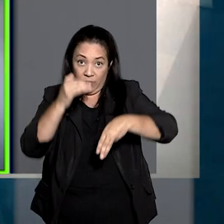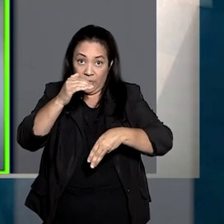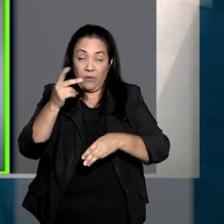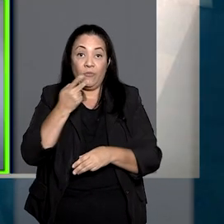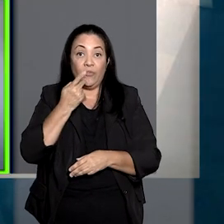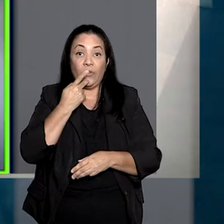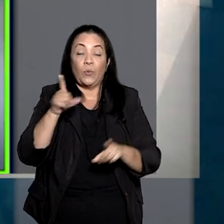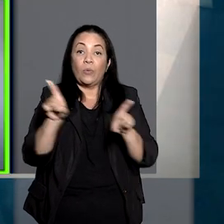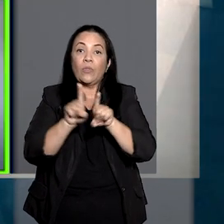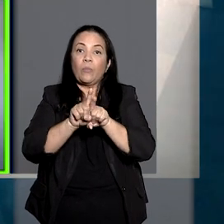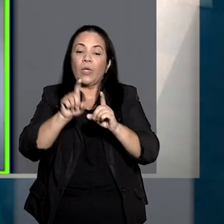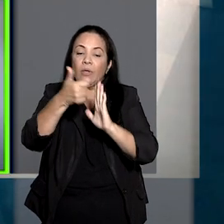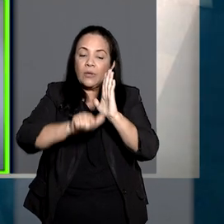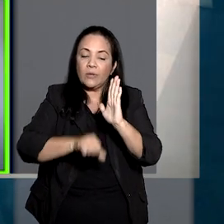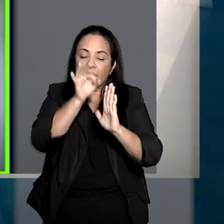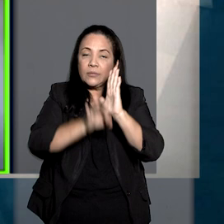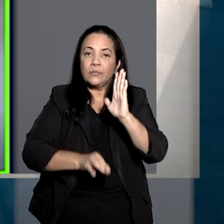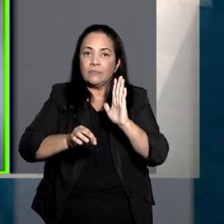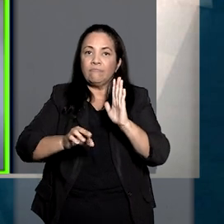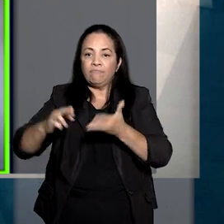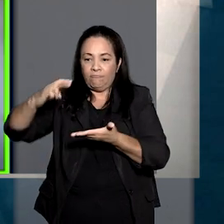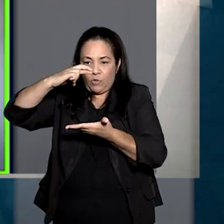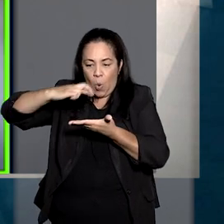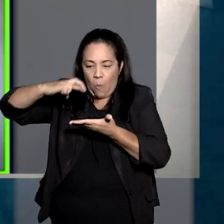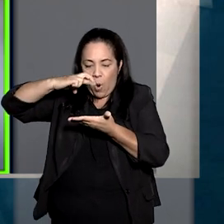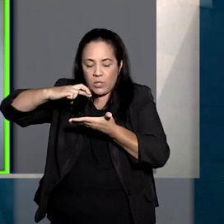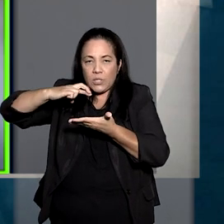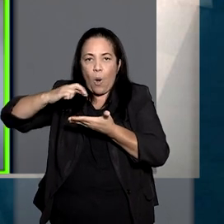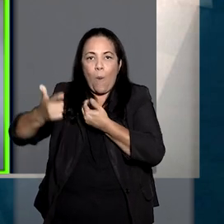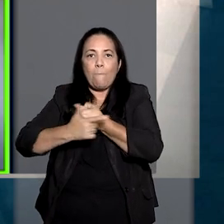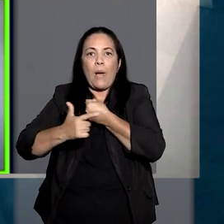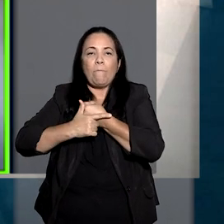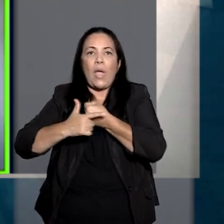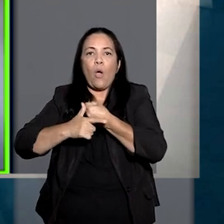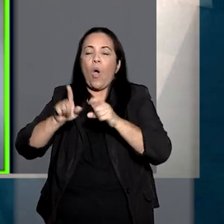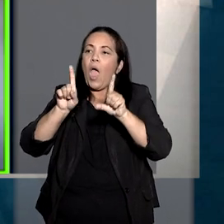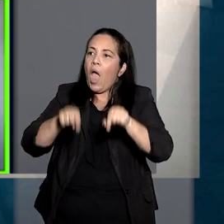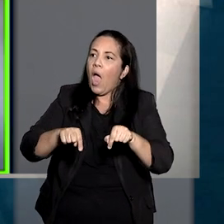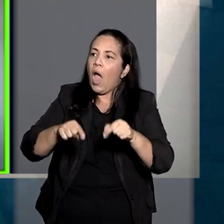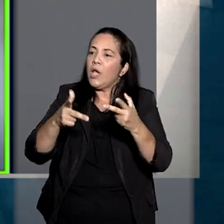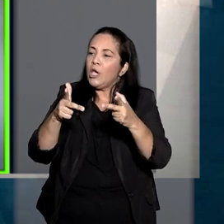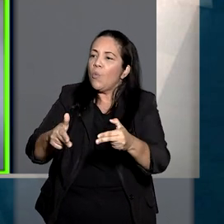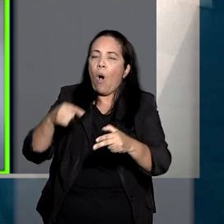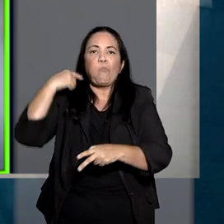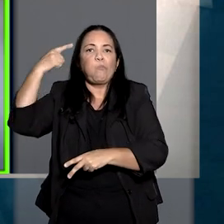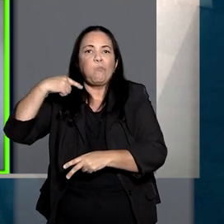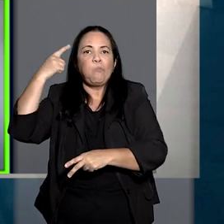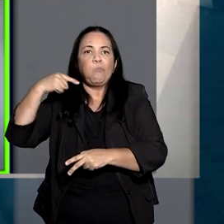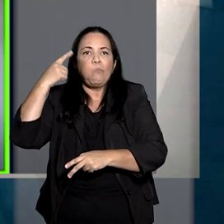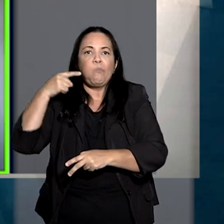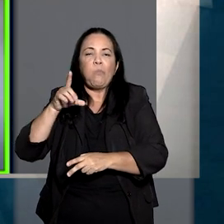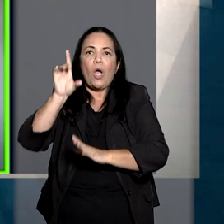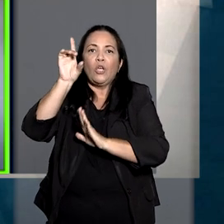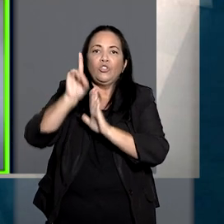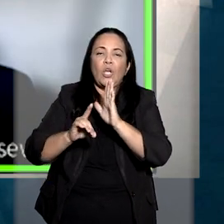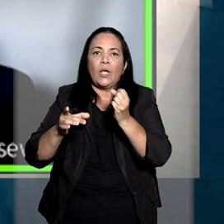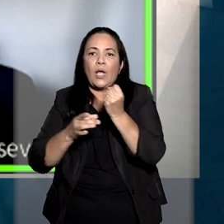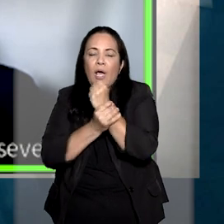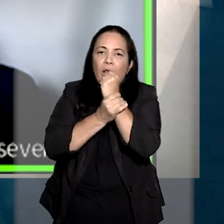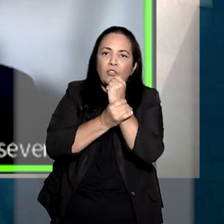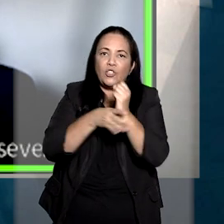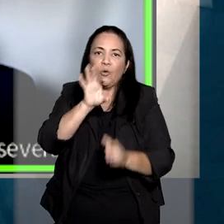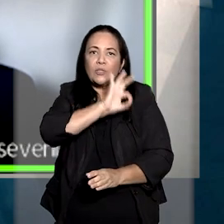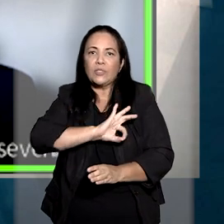destacou que no caso julgado a posição do perito é similar de um advogado que tem garantido por lei